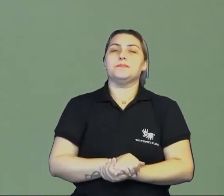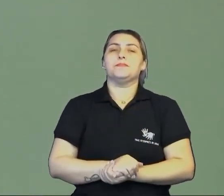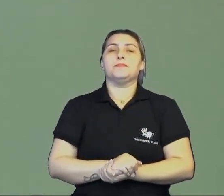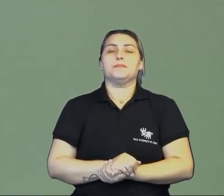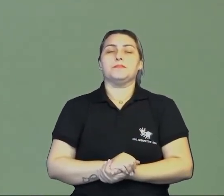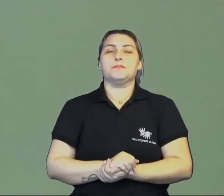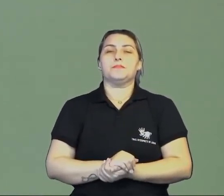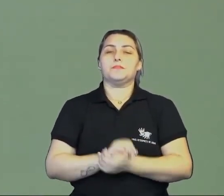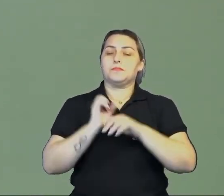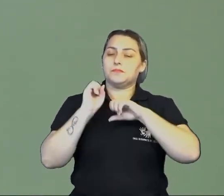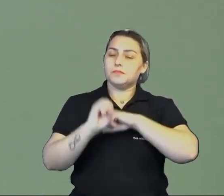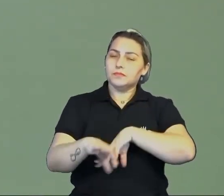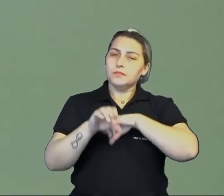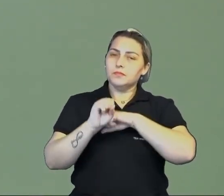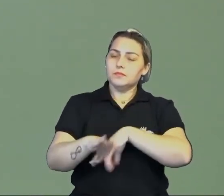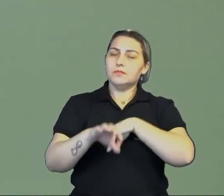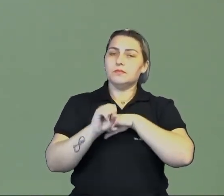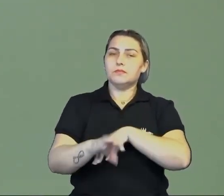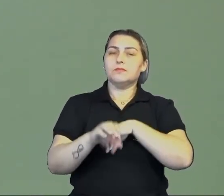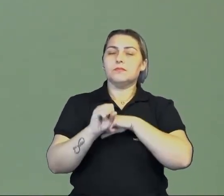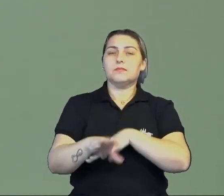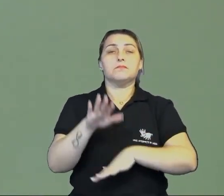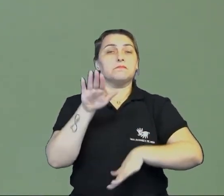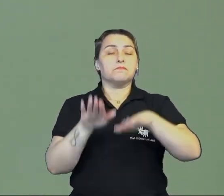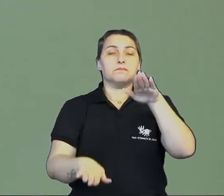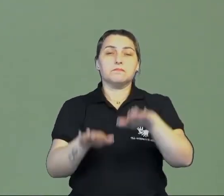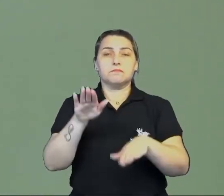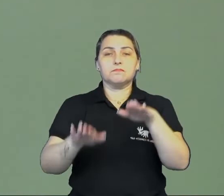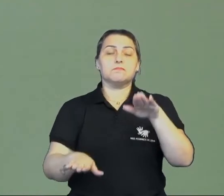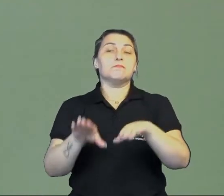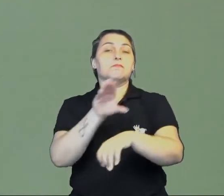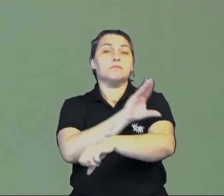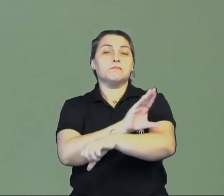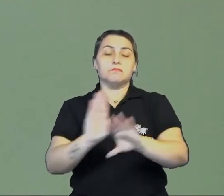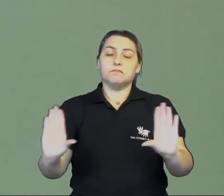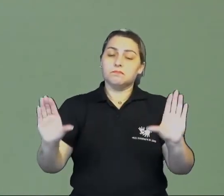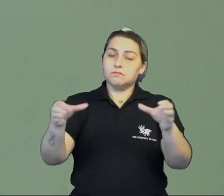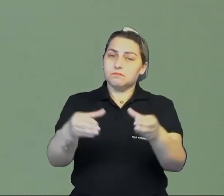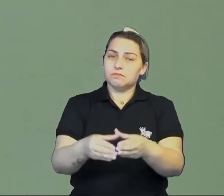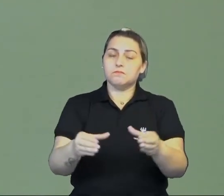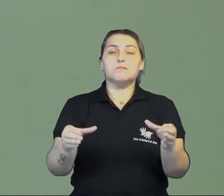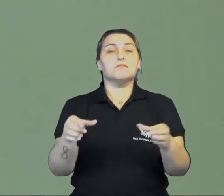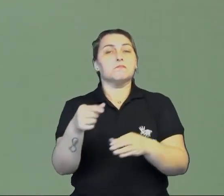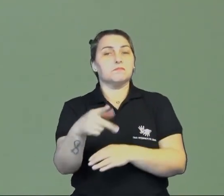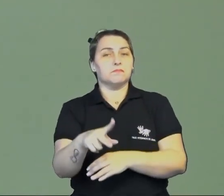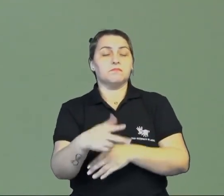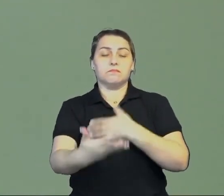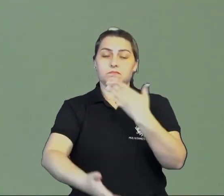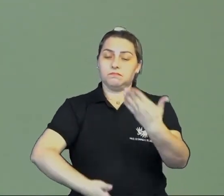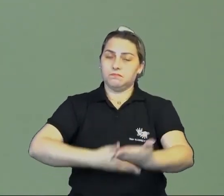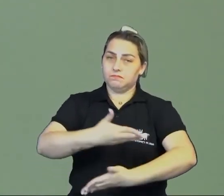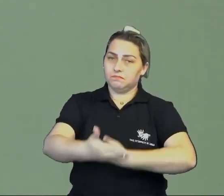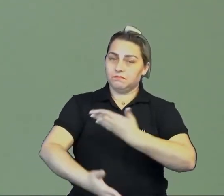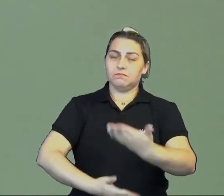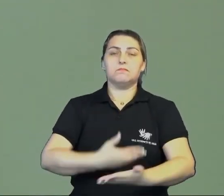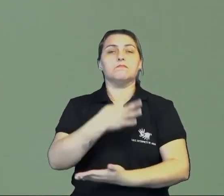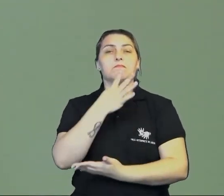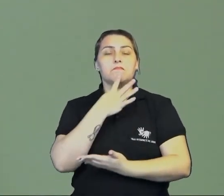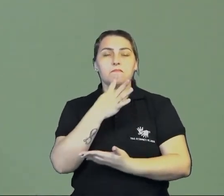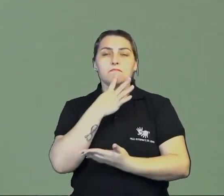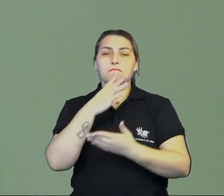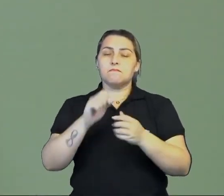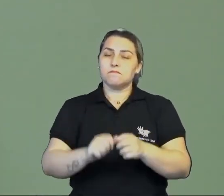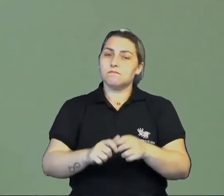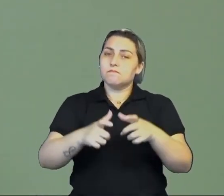quando passa de alguma forma, dependendo da comunidade, dependendo do grupo com que você socializa, esse conhecimento vai